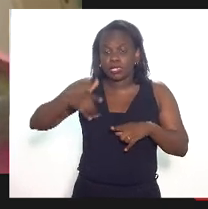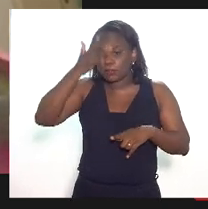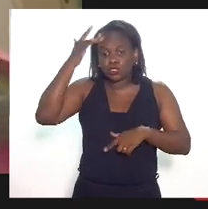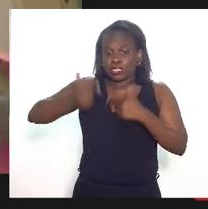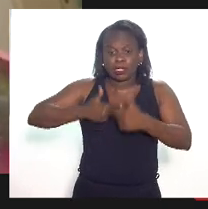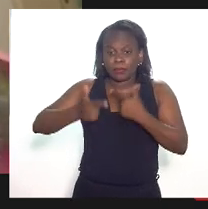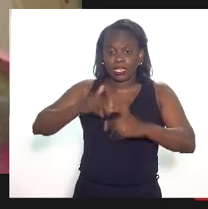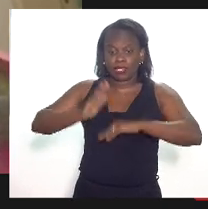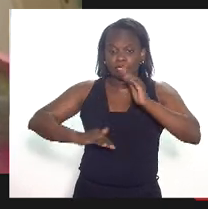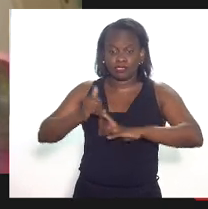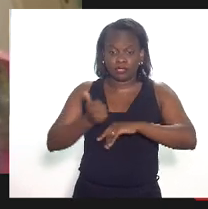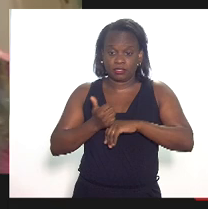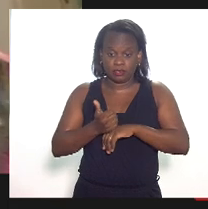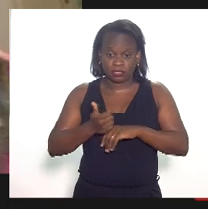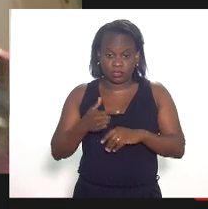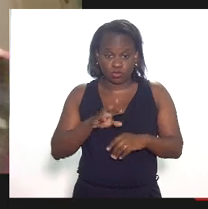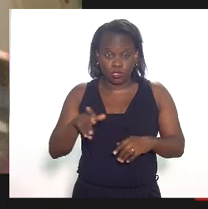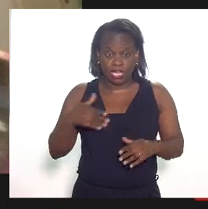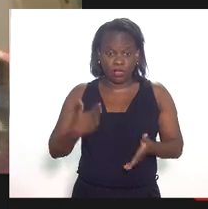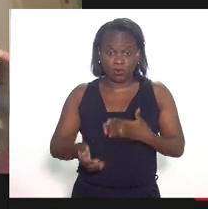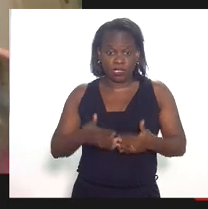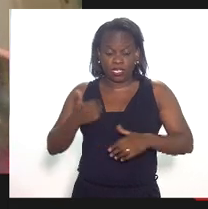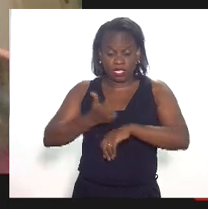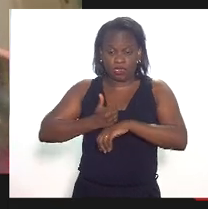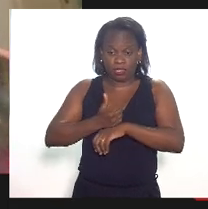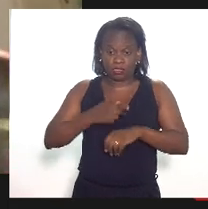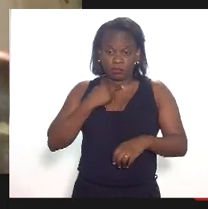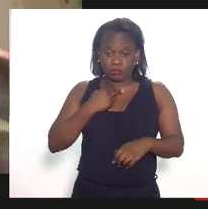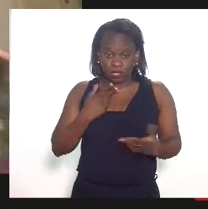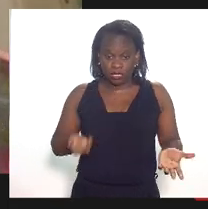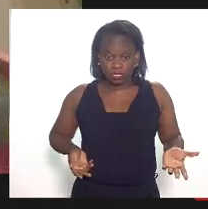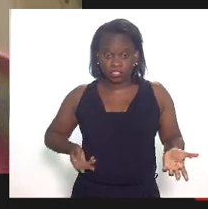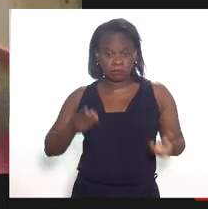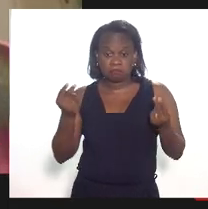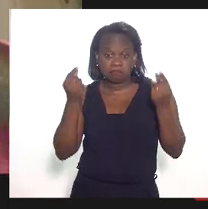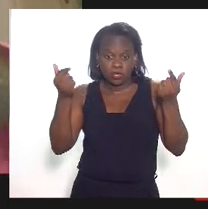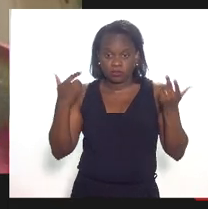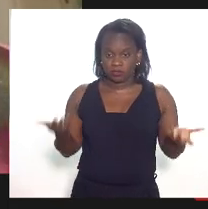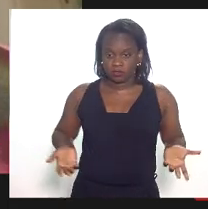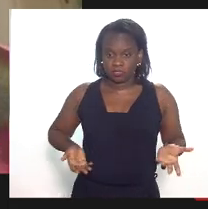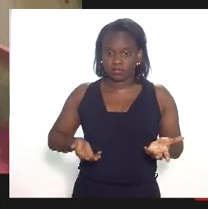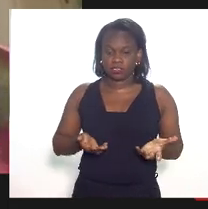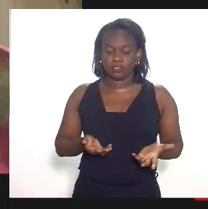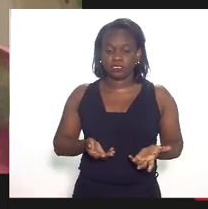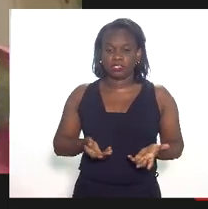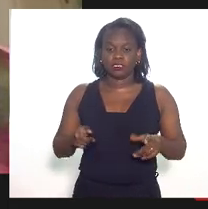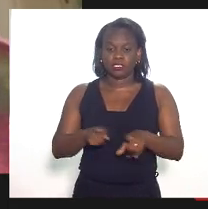de qualificação, não é uma mão de obra qualificada no estalar de dedos.